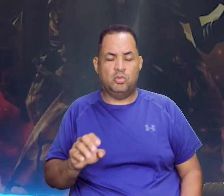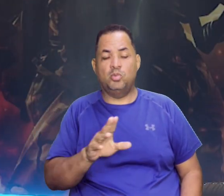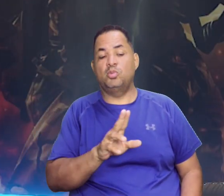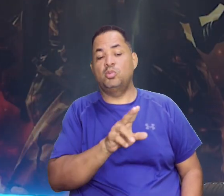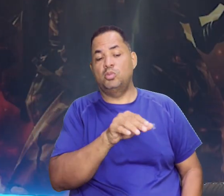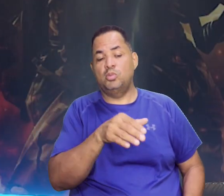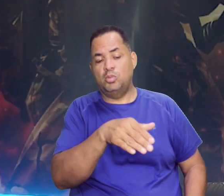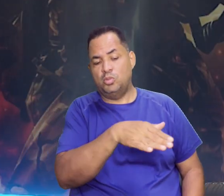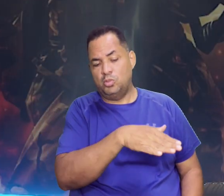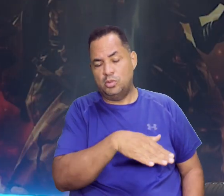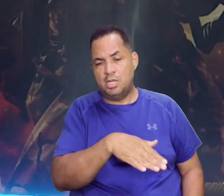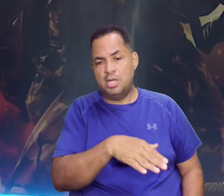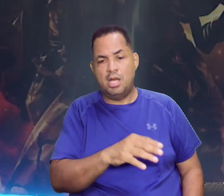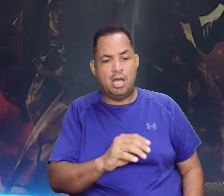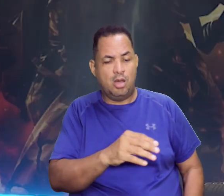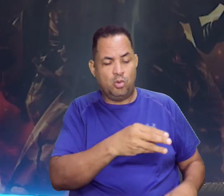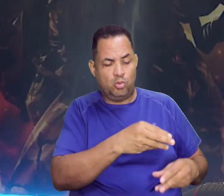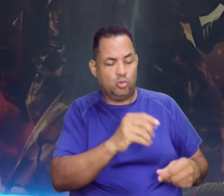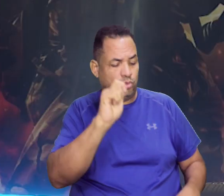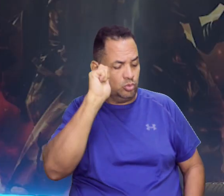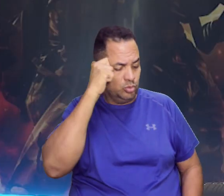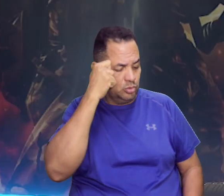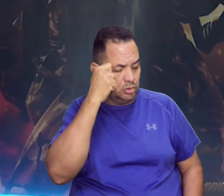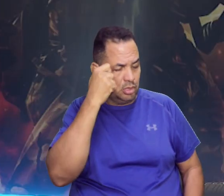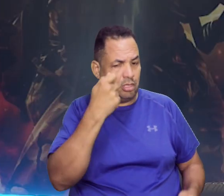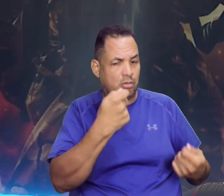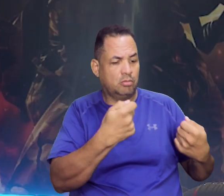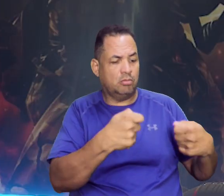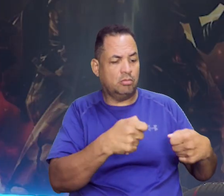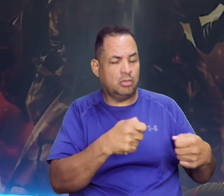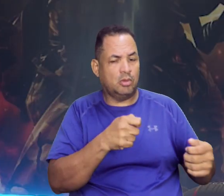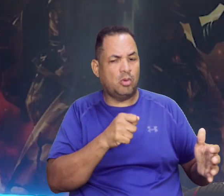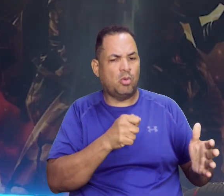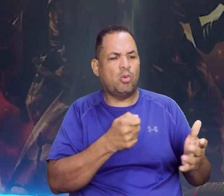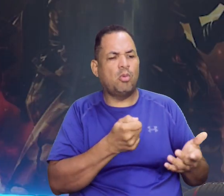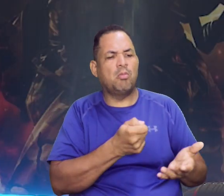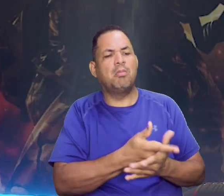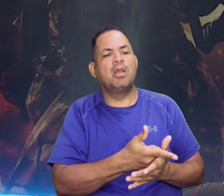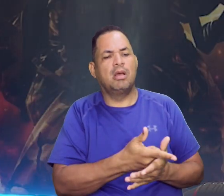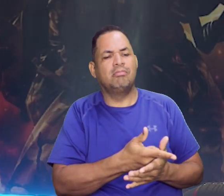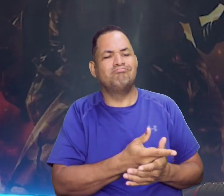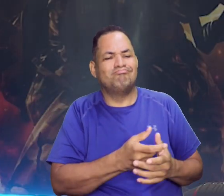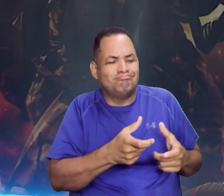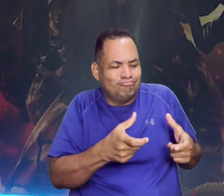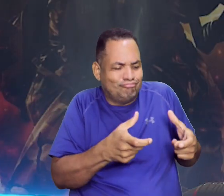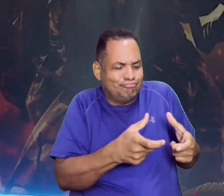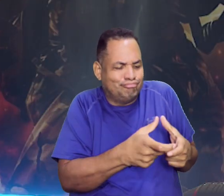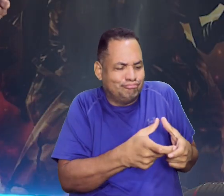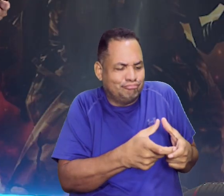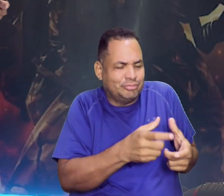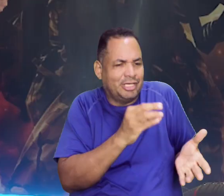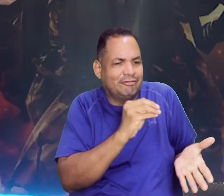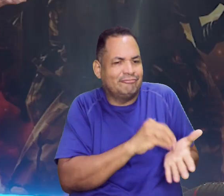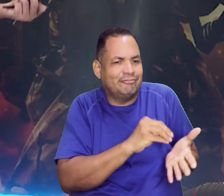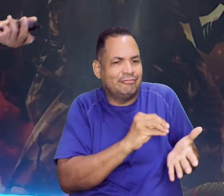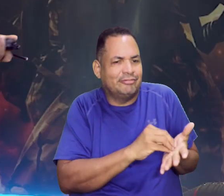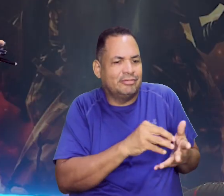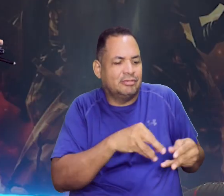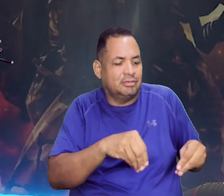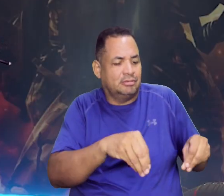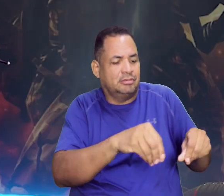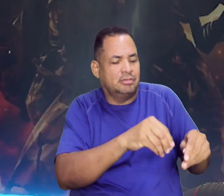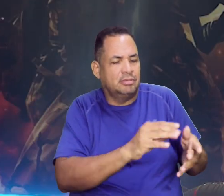negros poderiam comprar. 7%. Ou seja, muito pouco. Então, vai faltar terras para